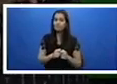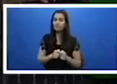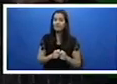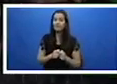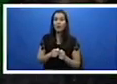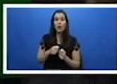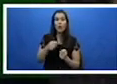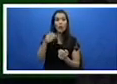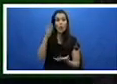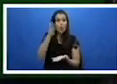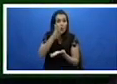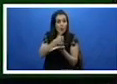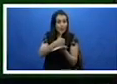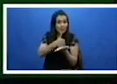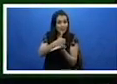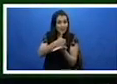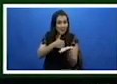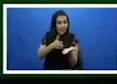cortar,